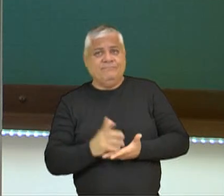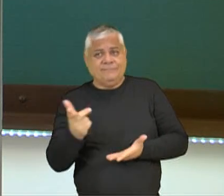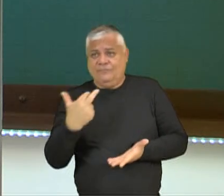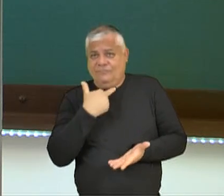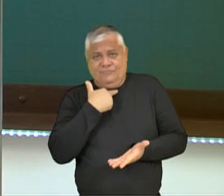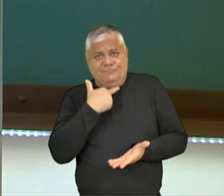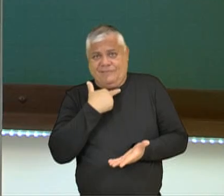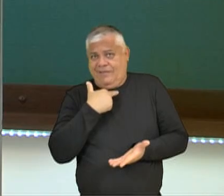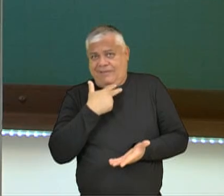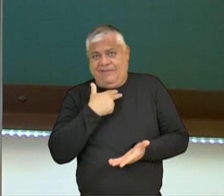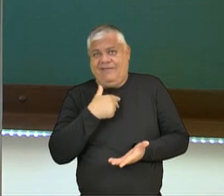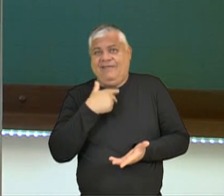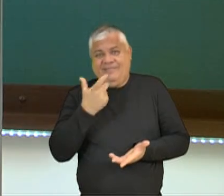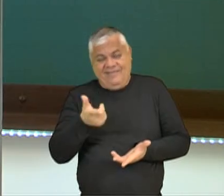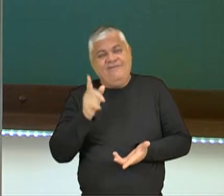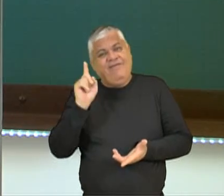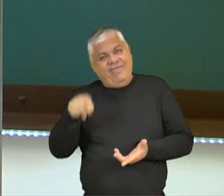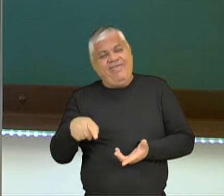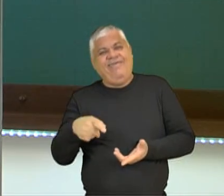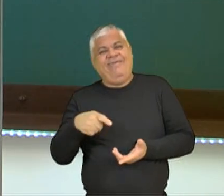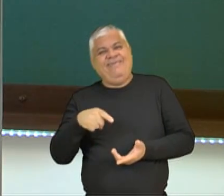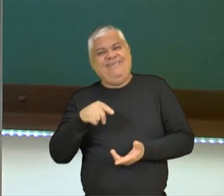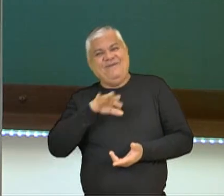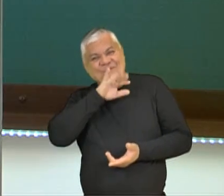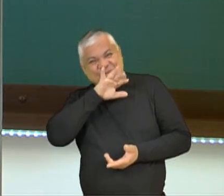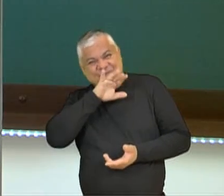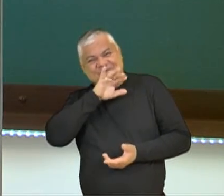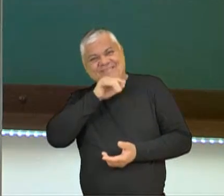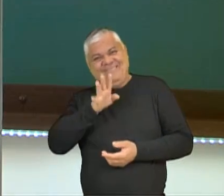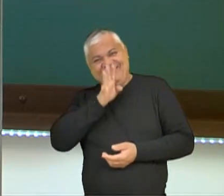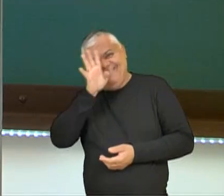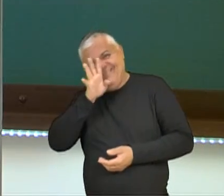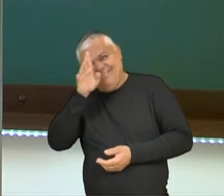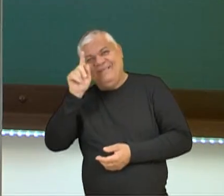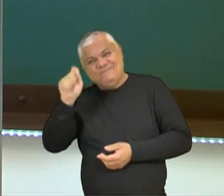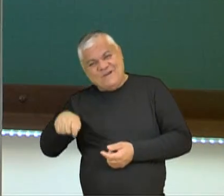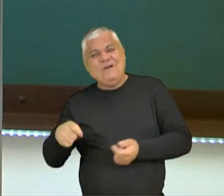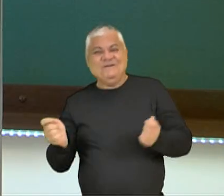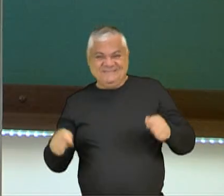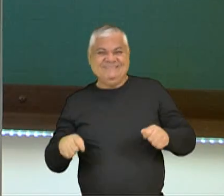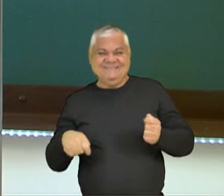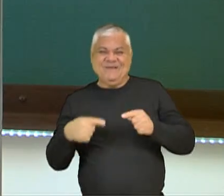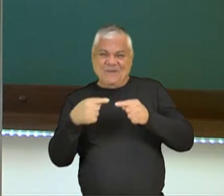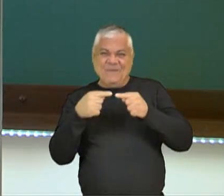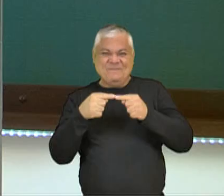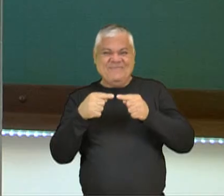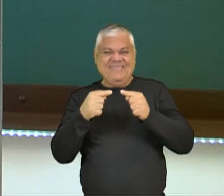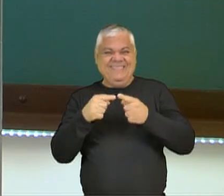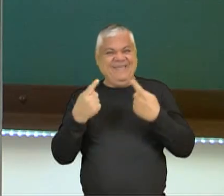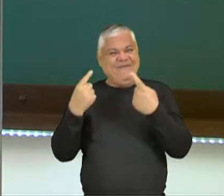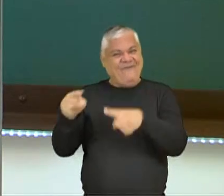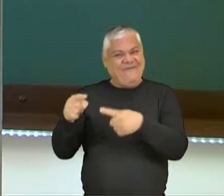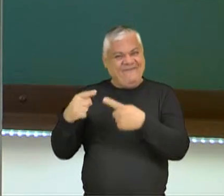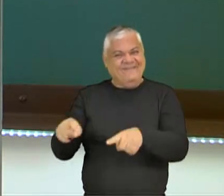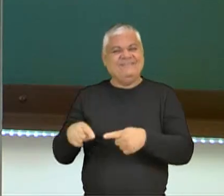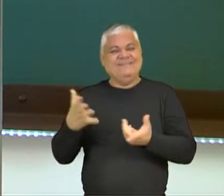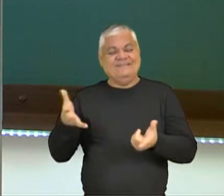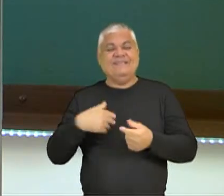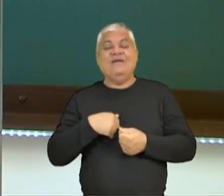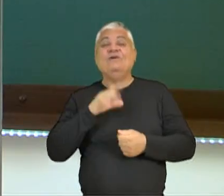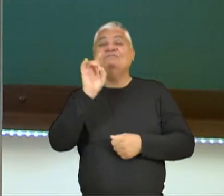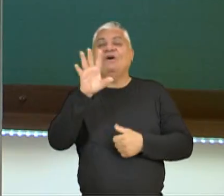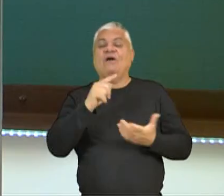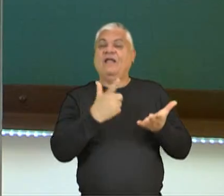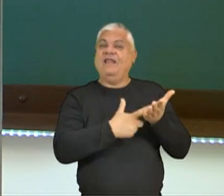não vai ter acesso aos e-books, né? Então, a gente pode ter esse argumento, né? O que sobra? Sobra os livros,